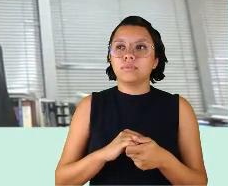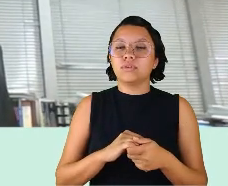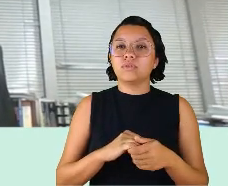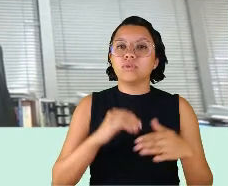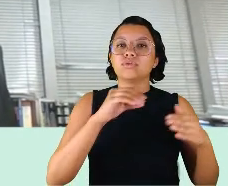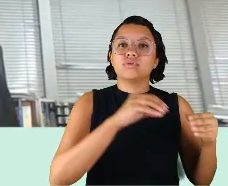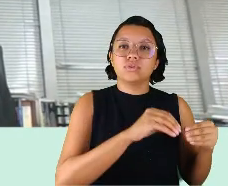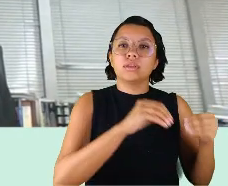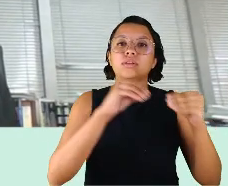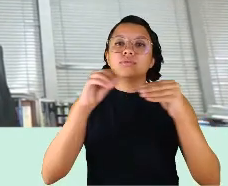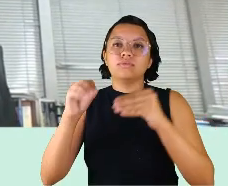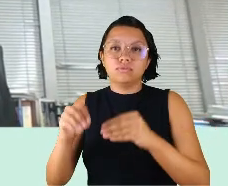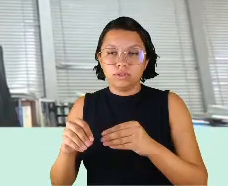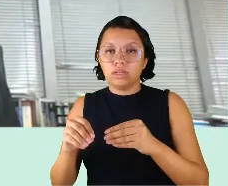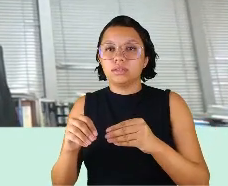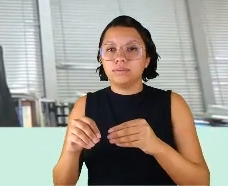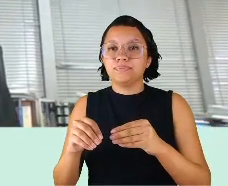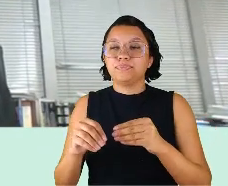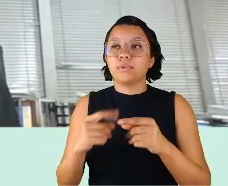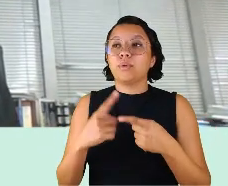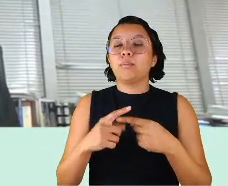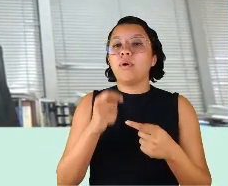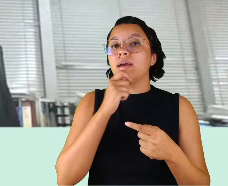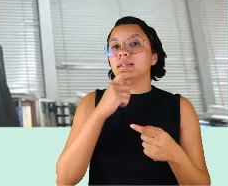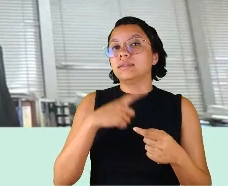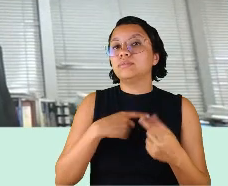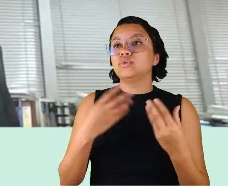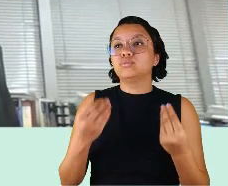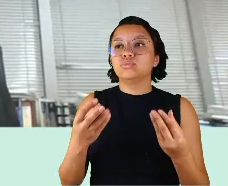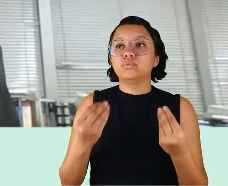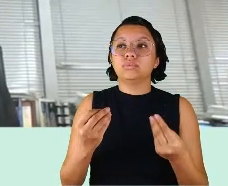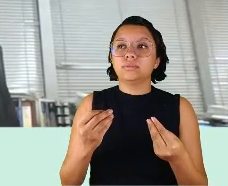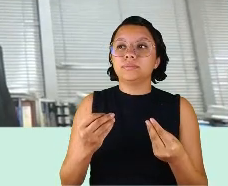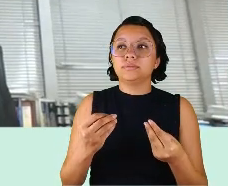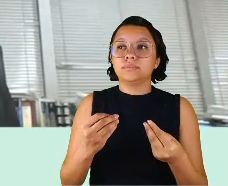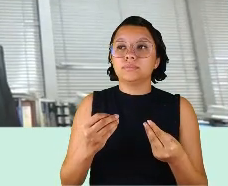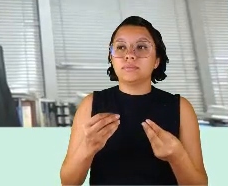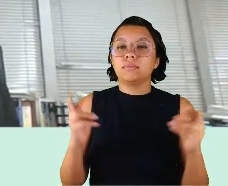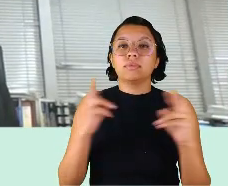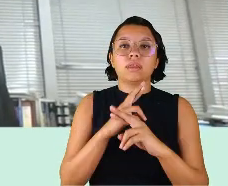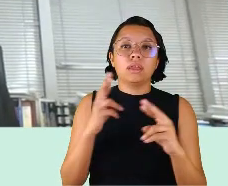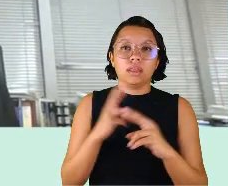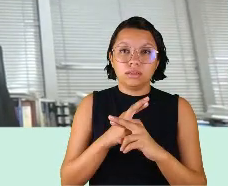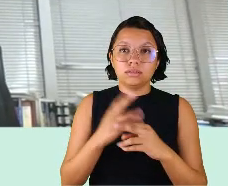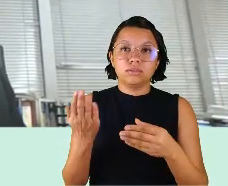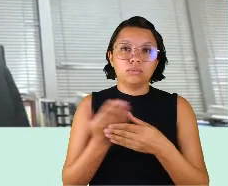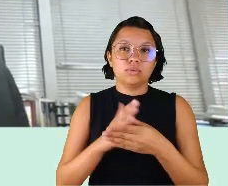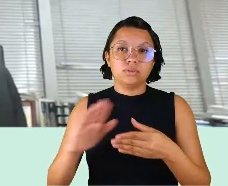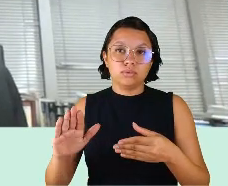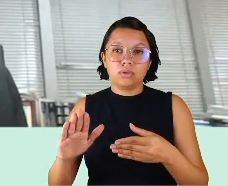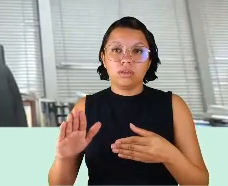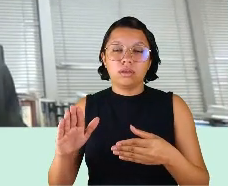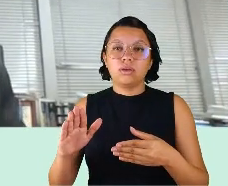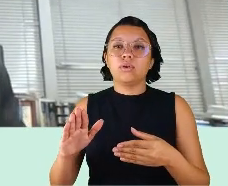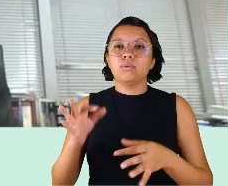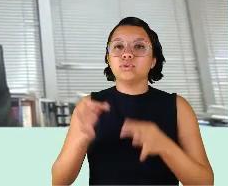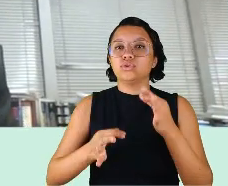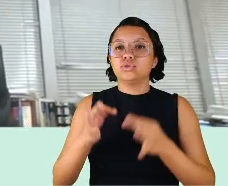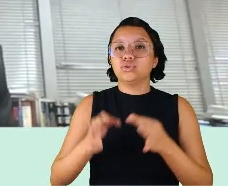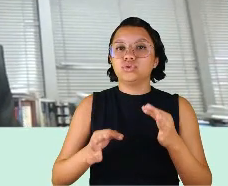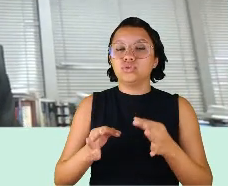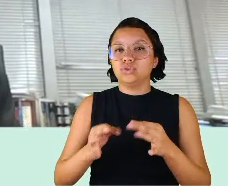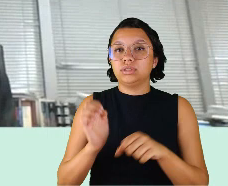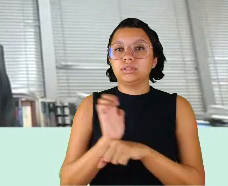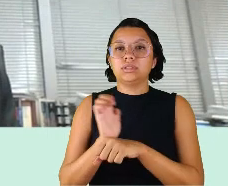intercâmbio, porque nós ainda temos muita relação processual com a Justiça